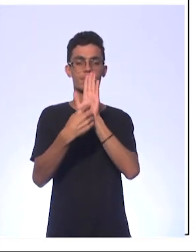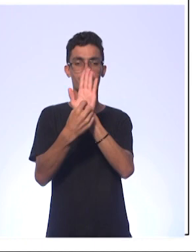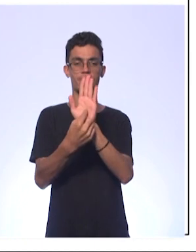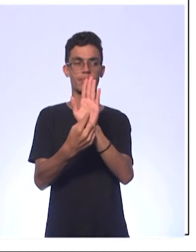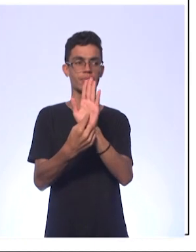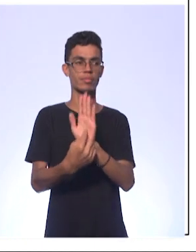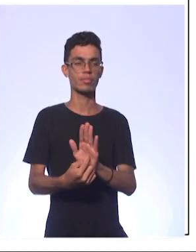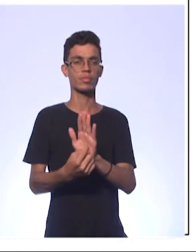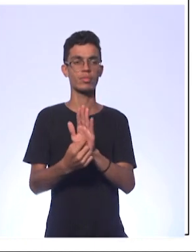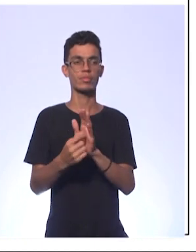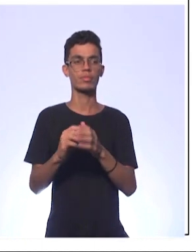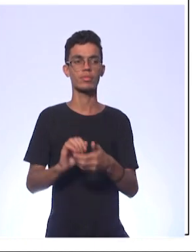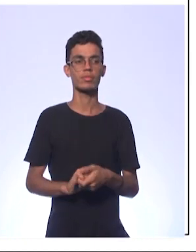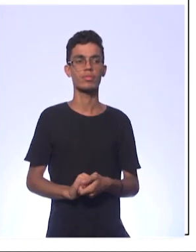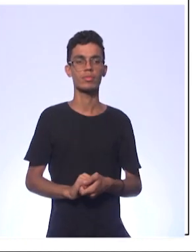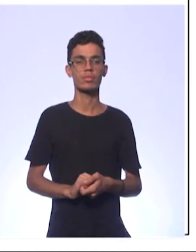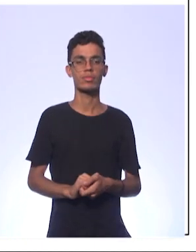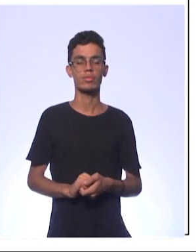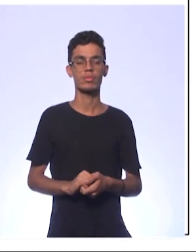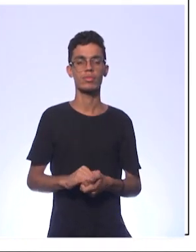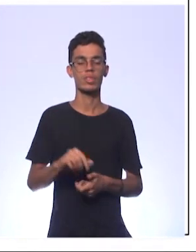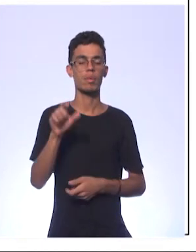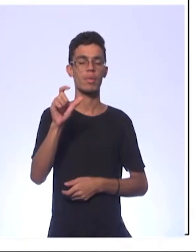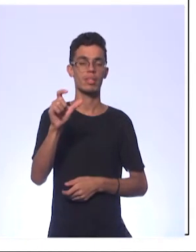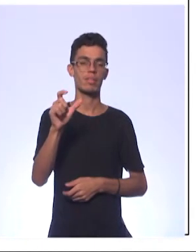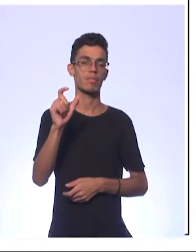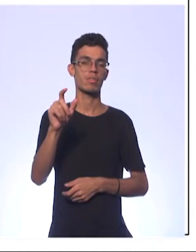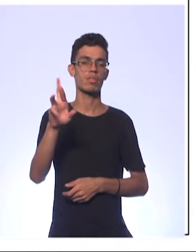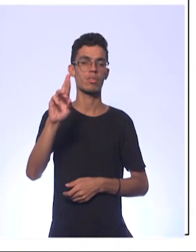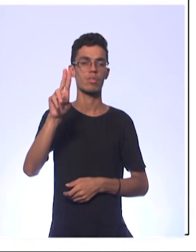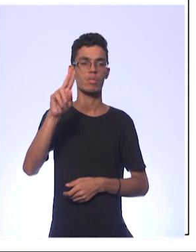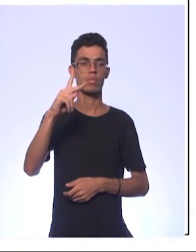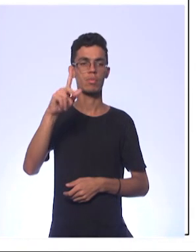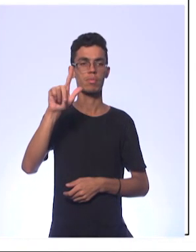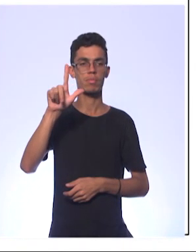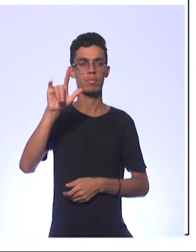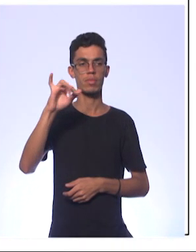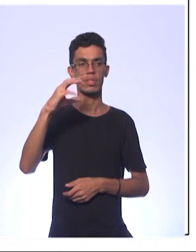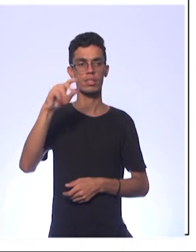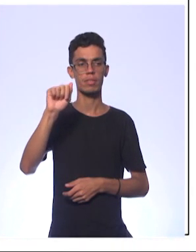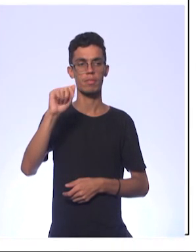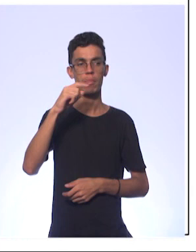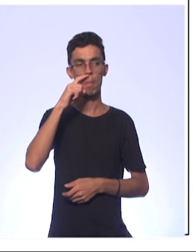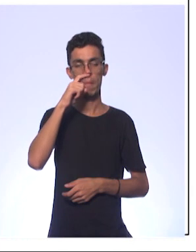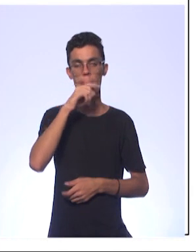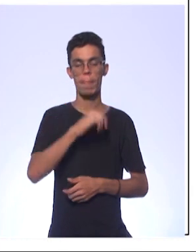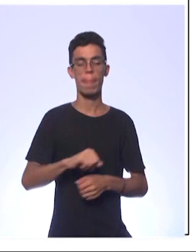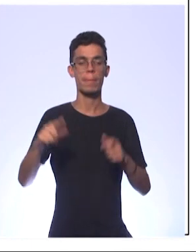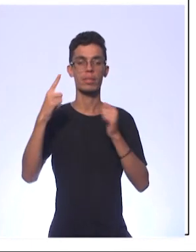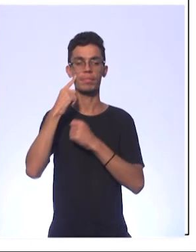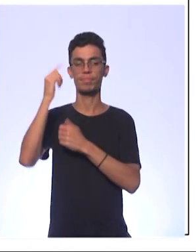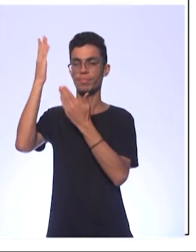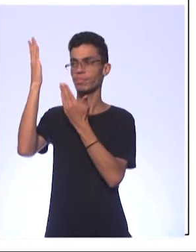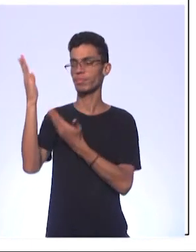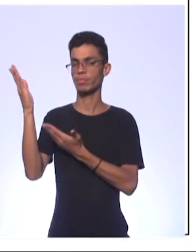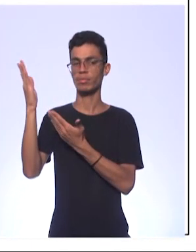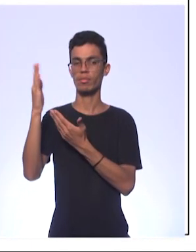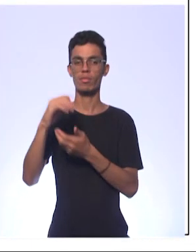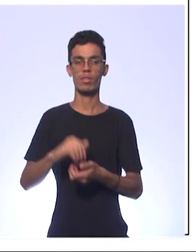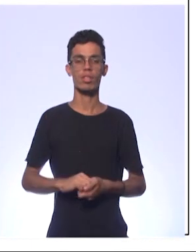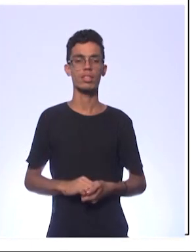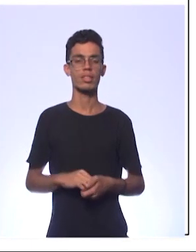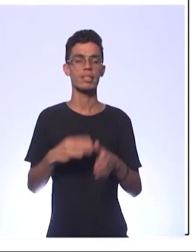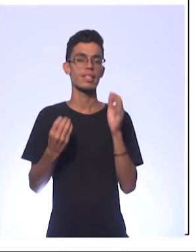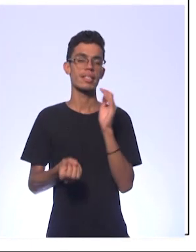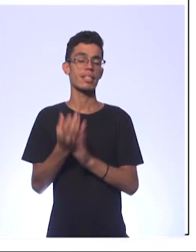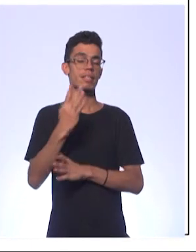um template da rubrica. Pode passar, por favor, slide. Esse é um template, construímos esse